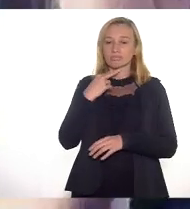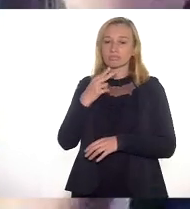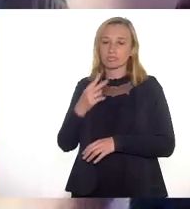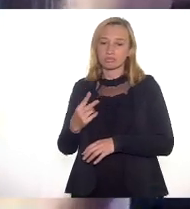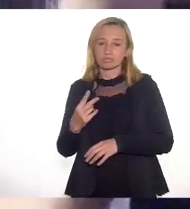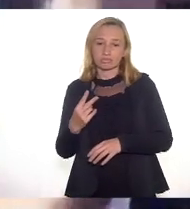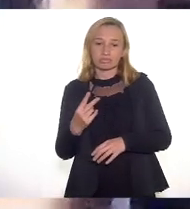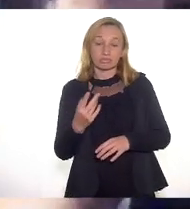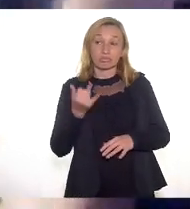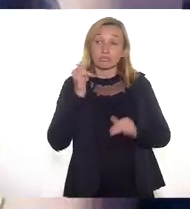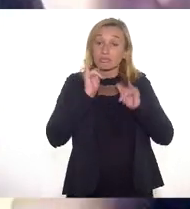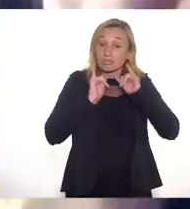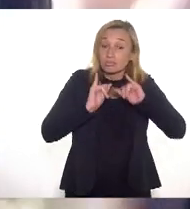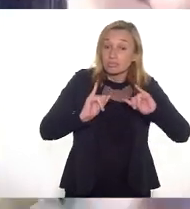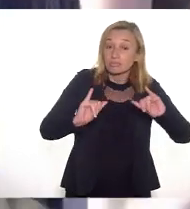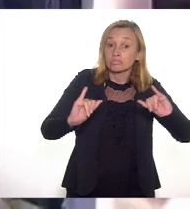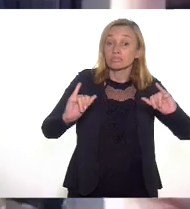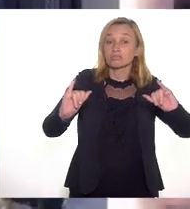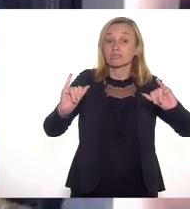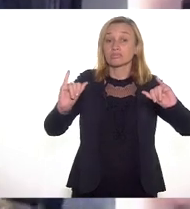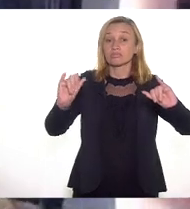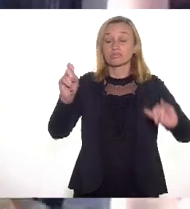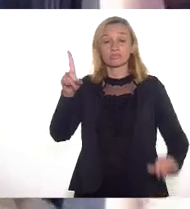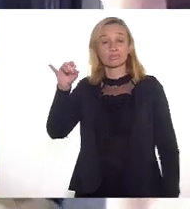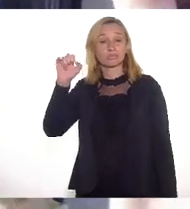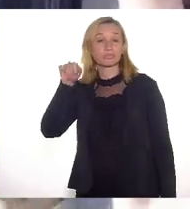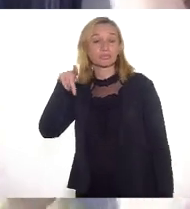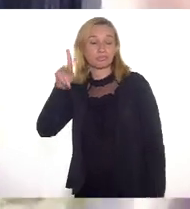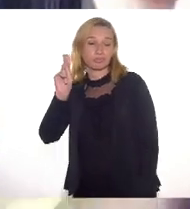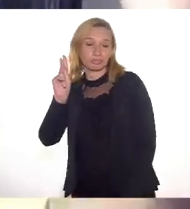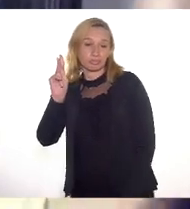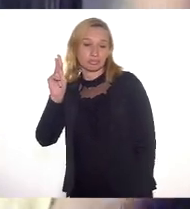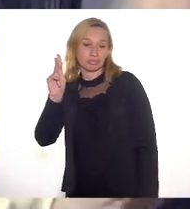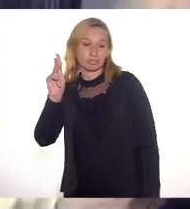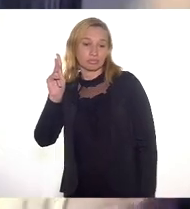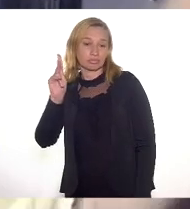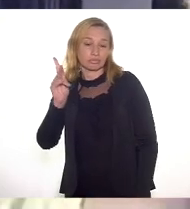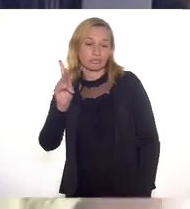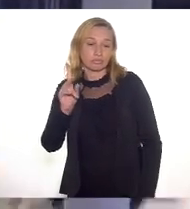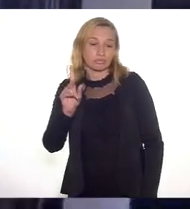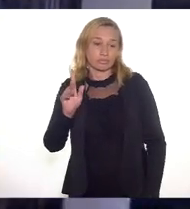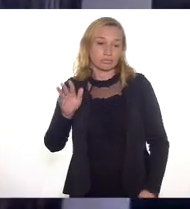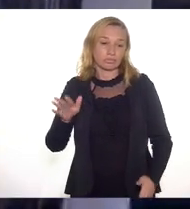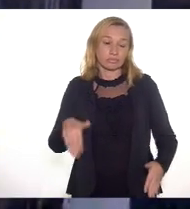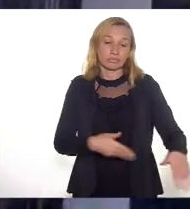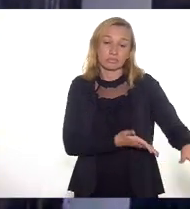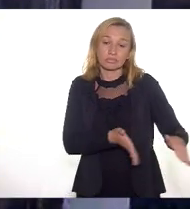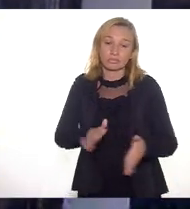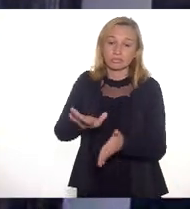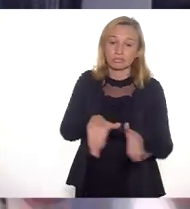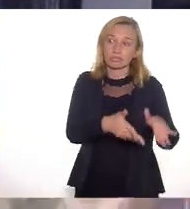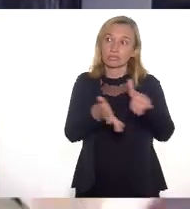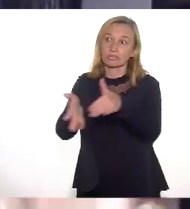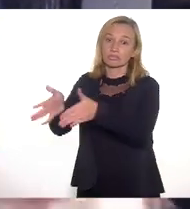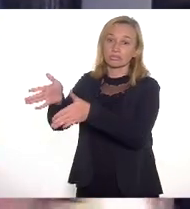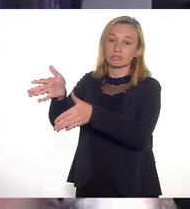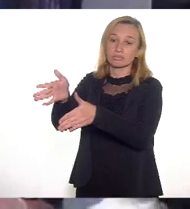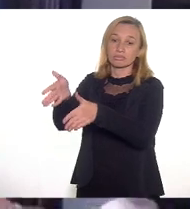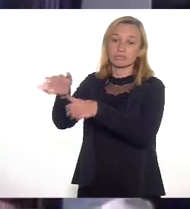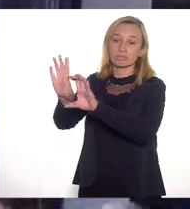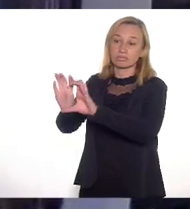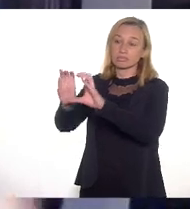Anunciam que Aldir Blanc agora faz o caminho da eternidade. Uma